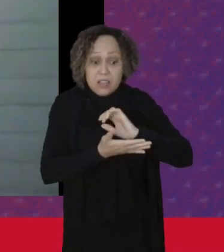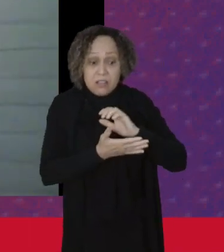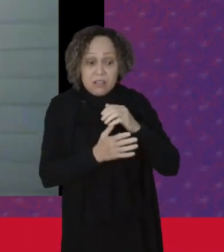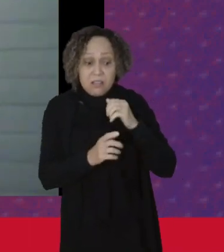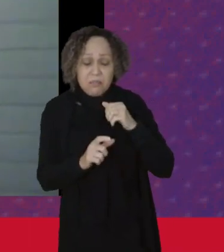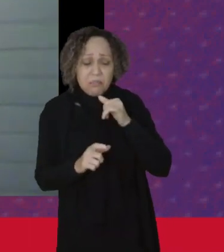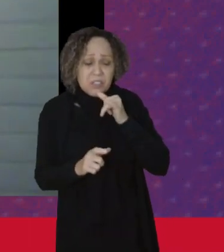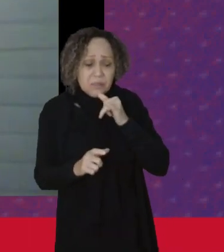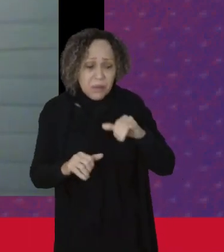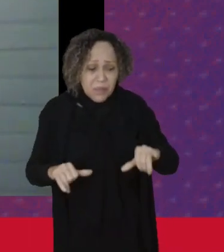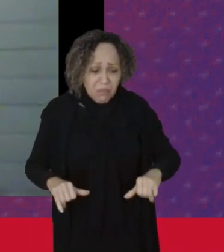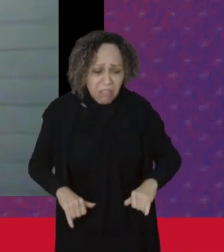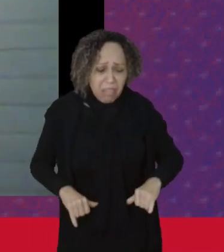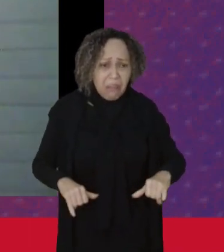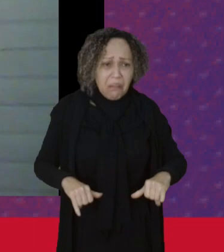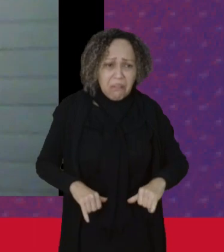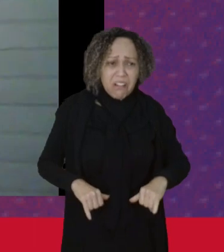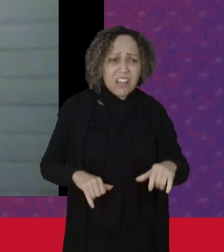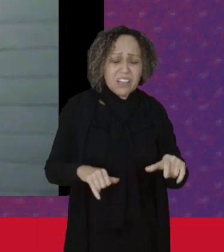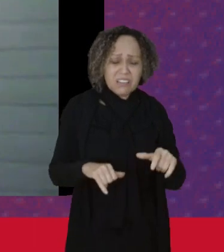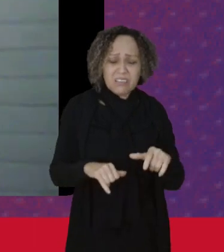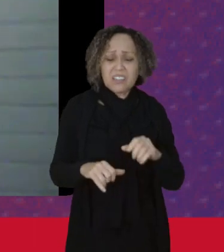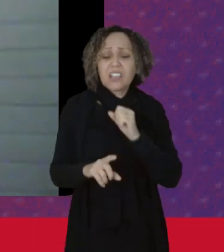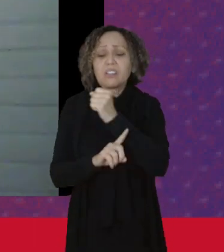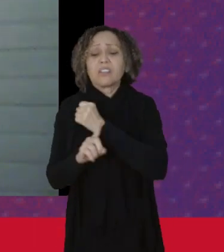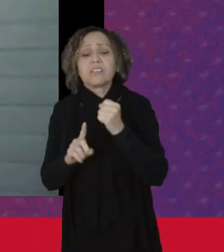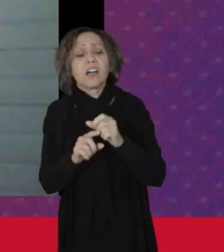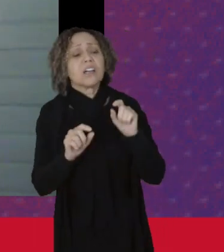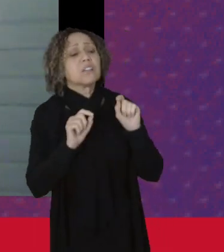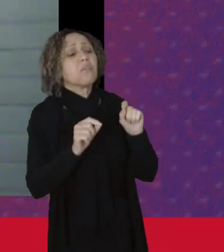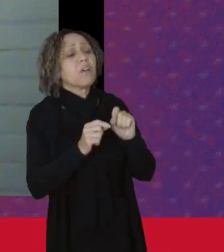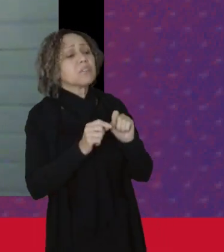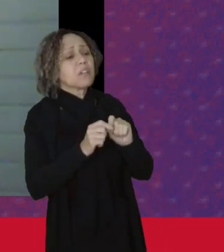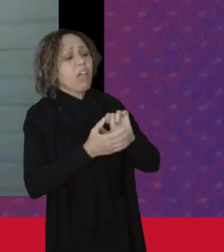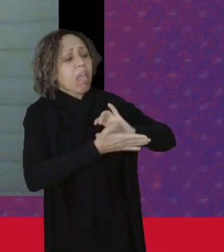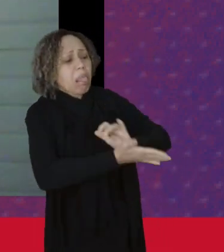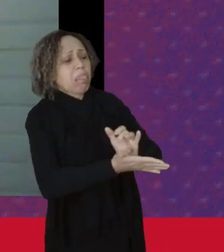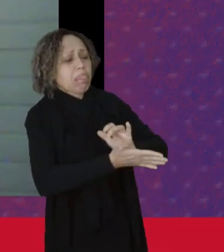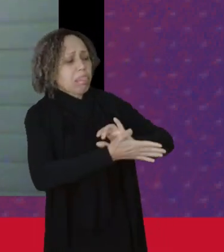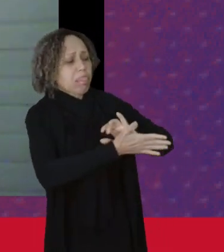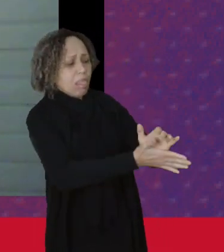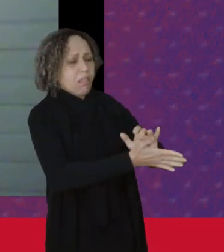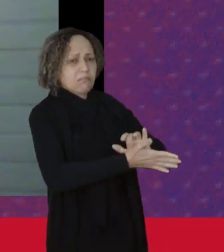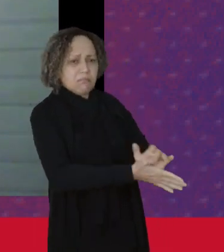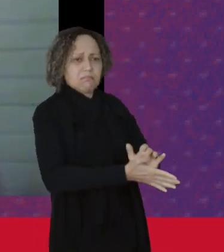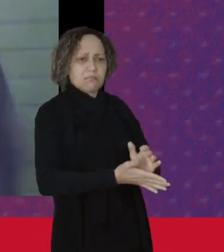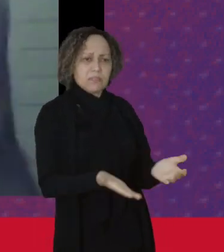pessoa tem. Então, ao invés da gente